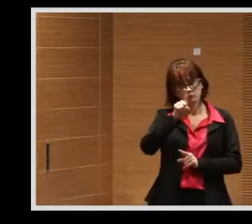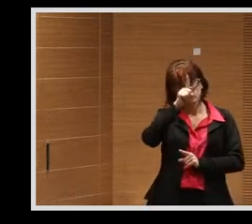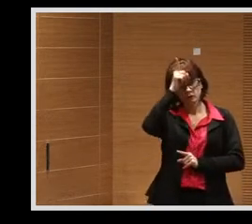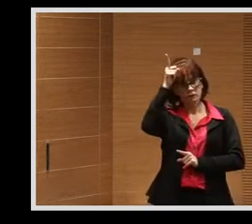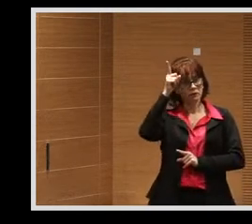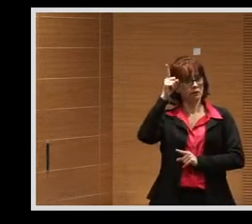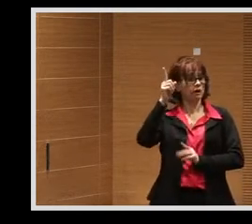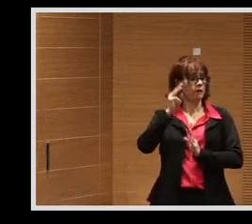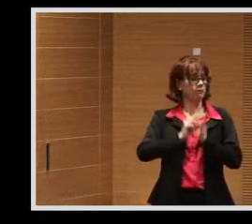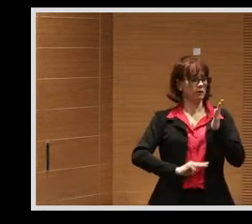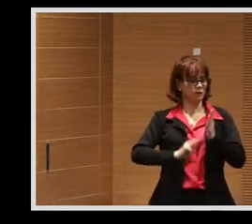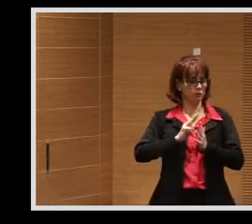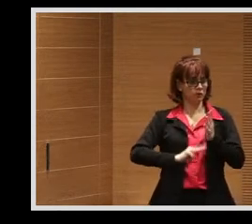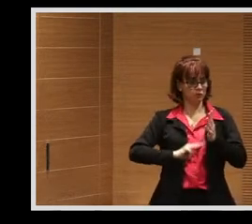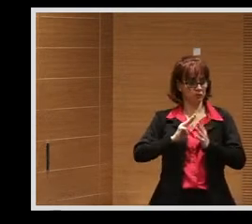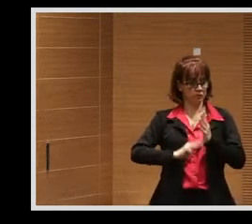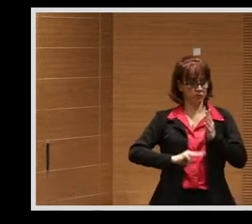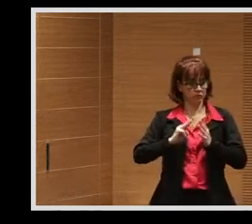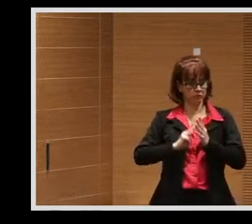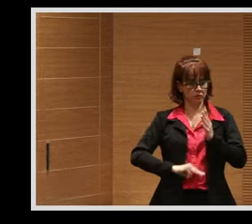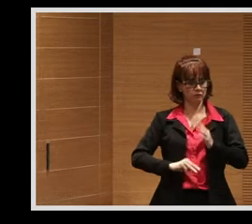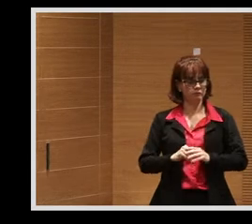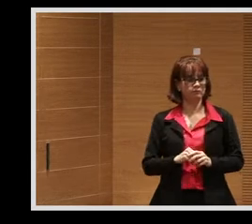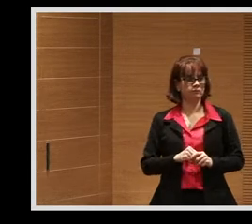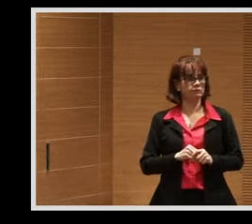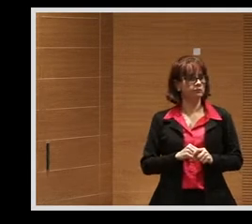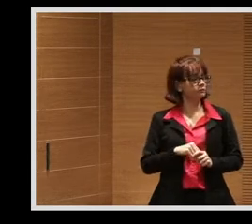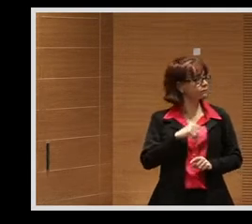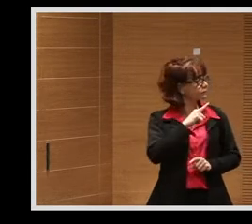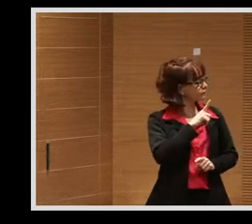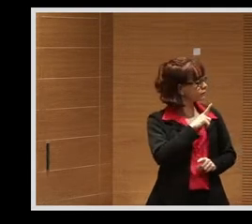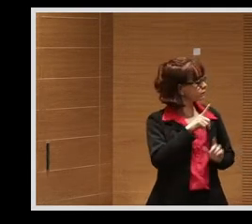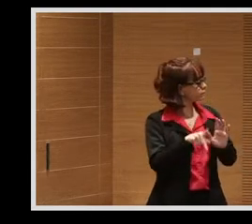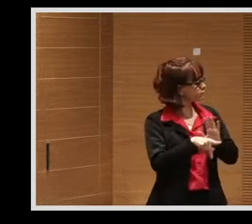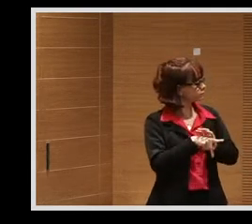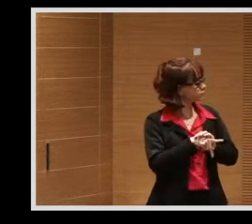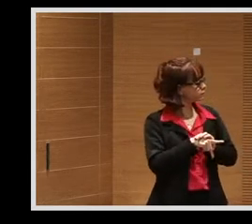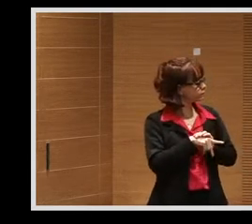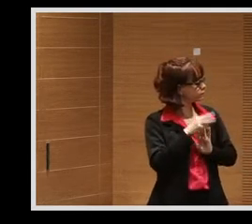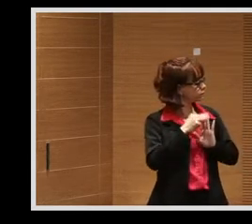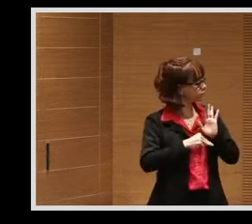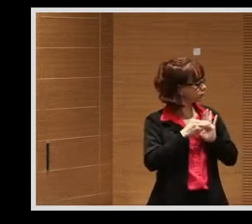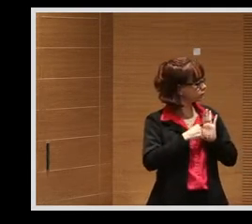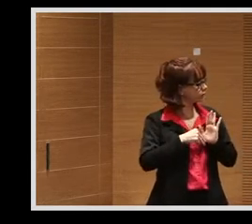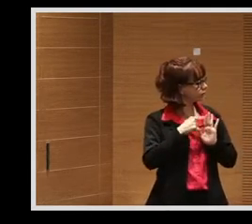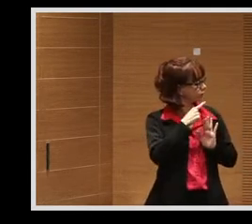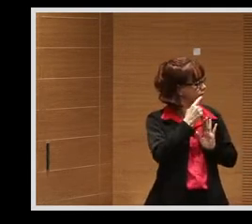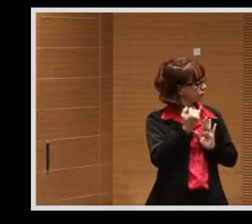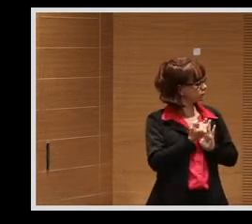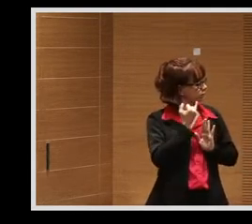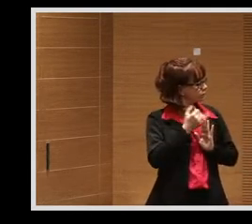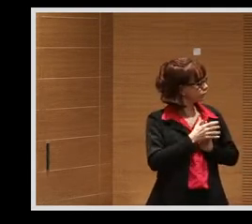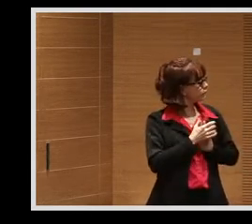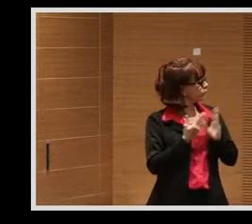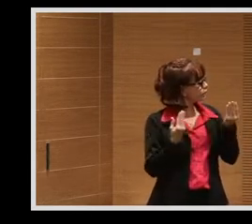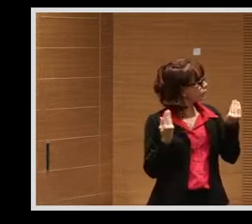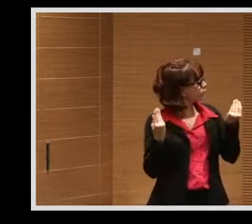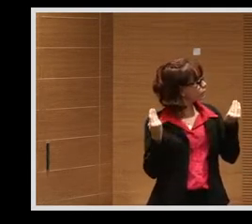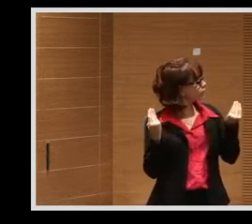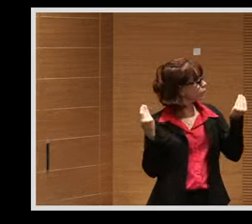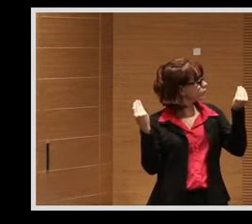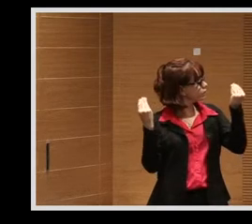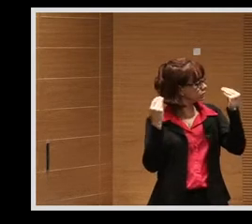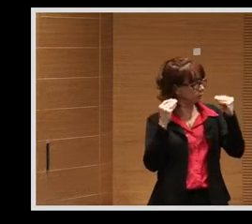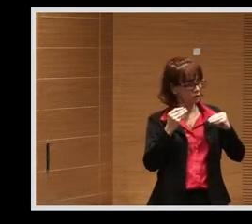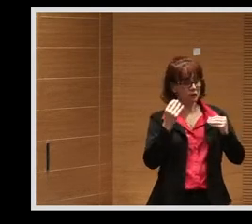Lembrar do Lancet aqui, né? Falar que a invenção é parte do método, como que isso é importante. Eu coloquei essa expressão, jogo das